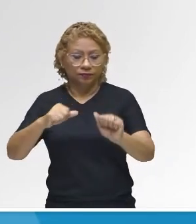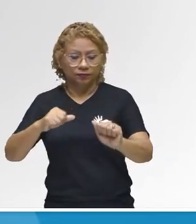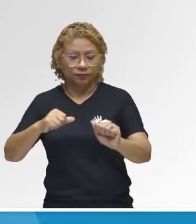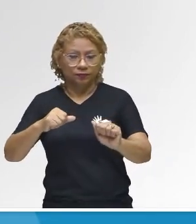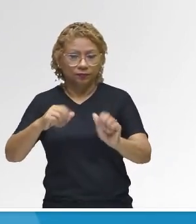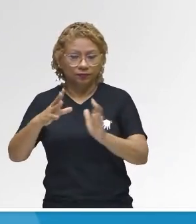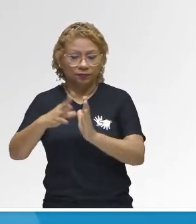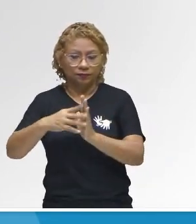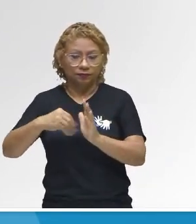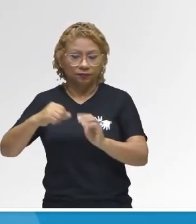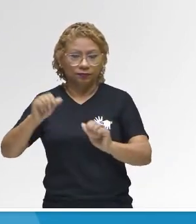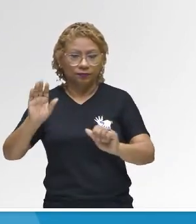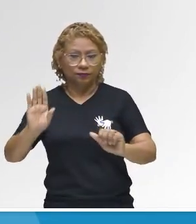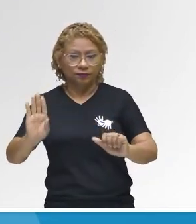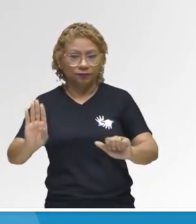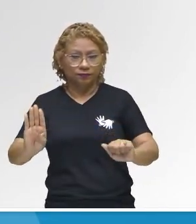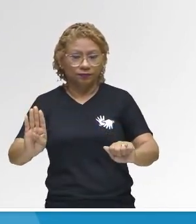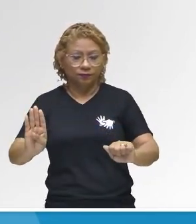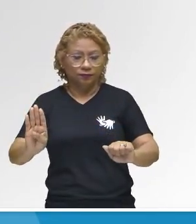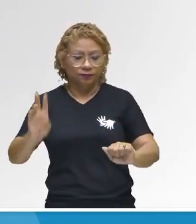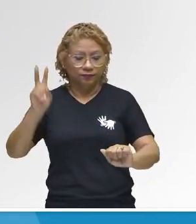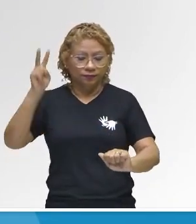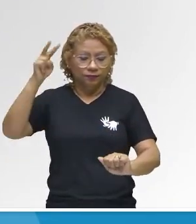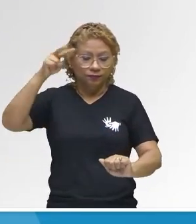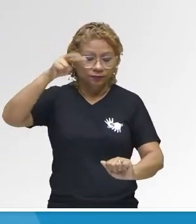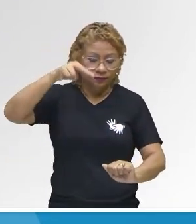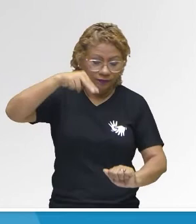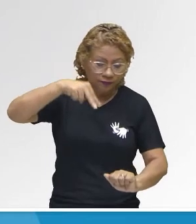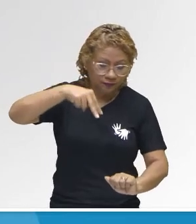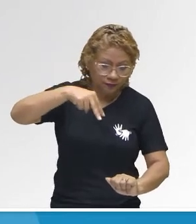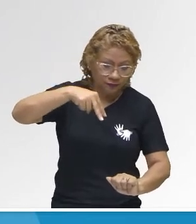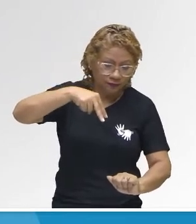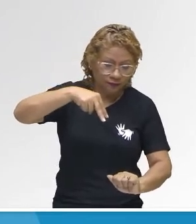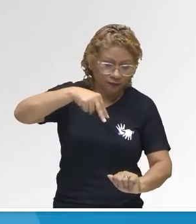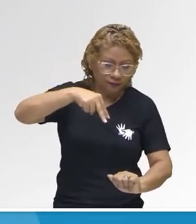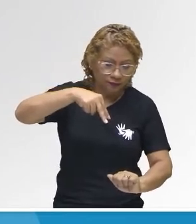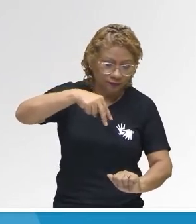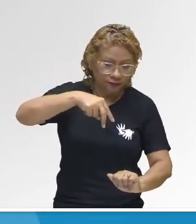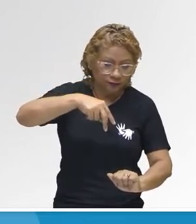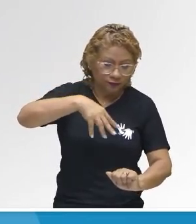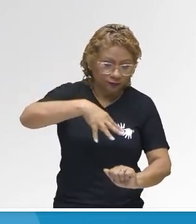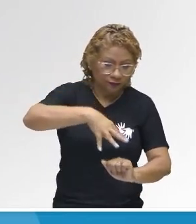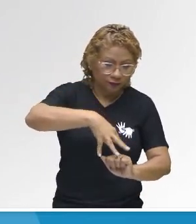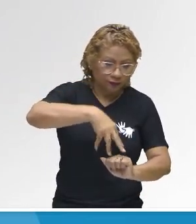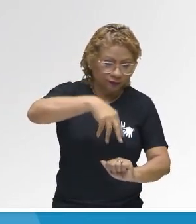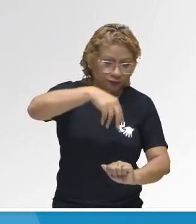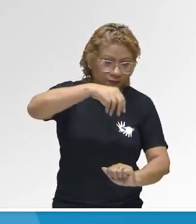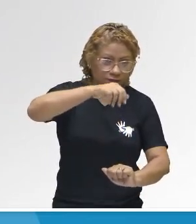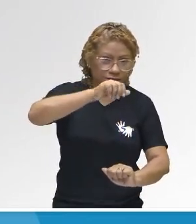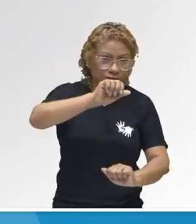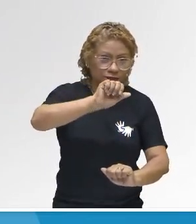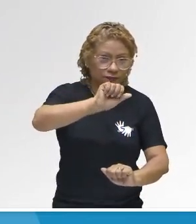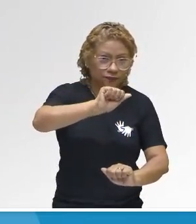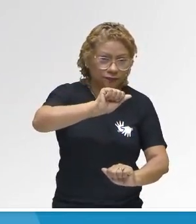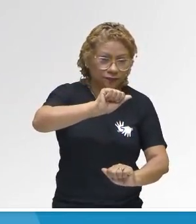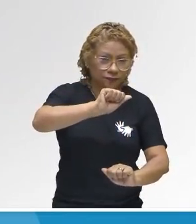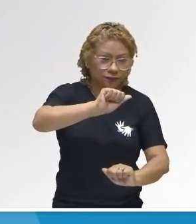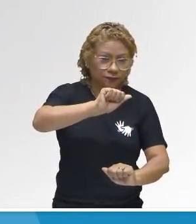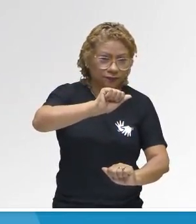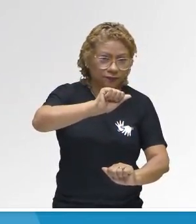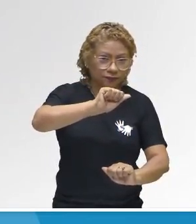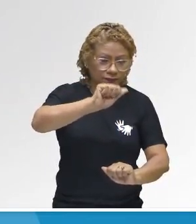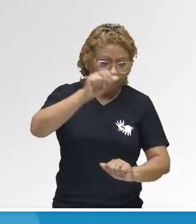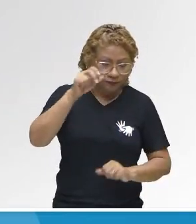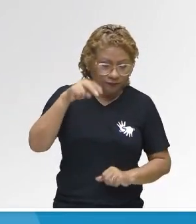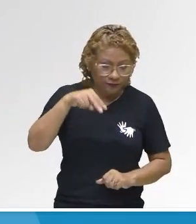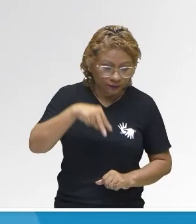reta. Okay? E aí, é claro, de novo, se eu olhar de cima, olha o que eu vou ver, apenas um segmento